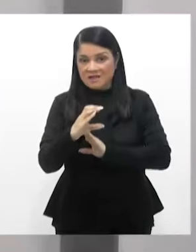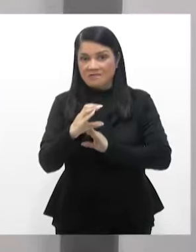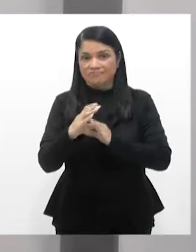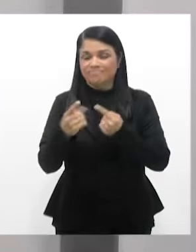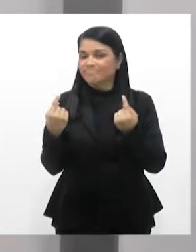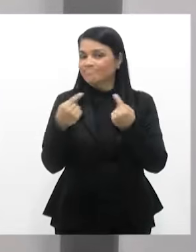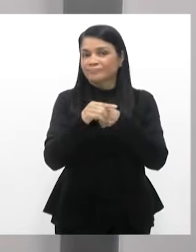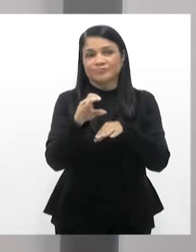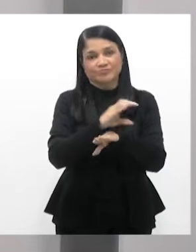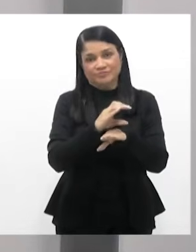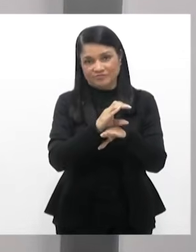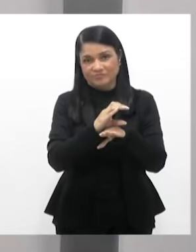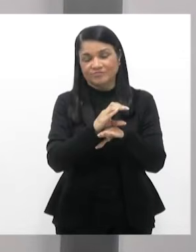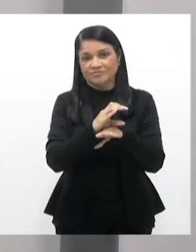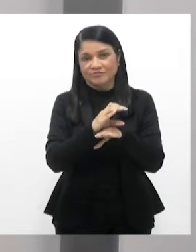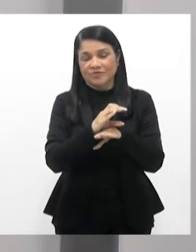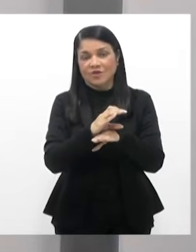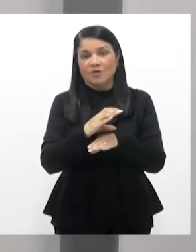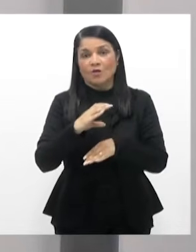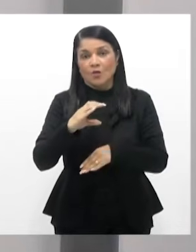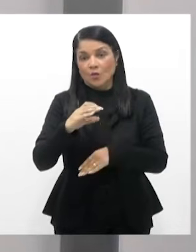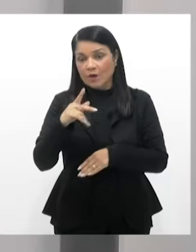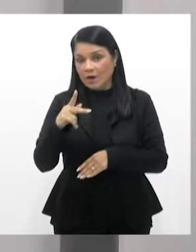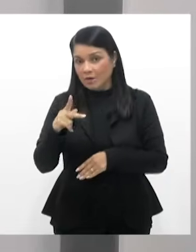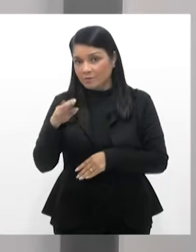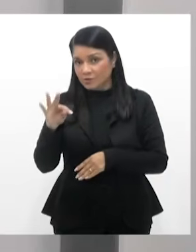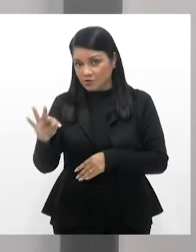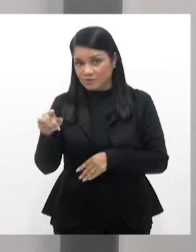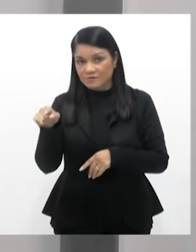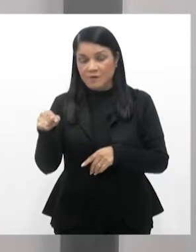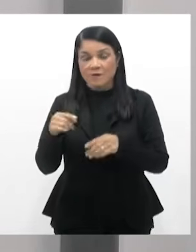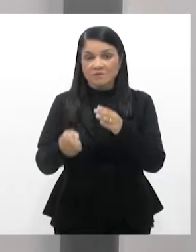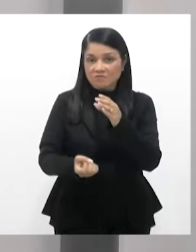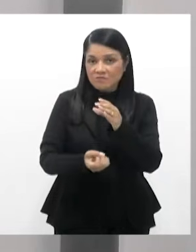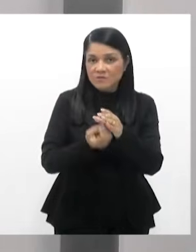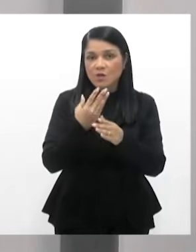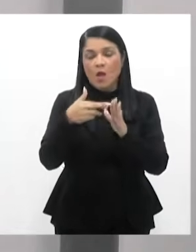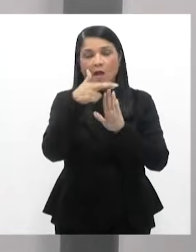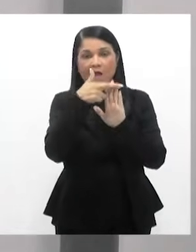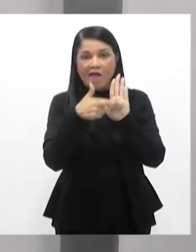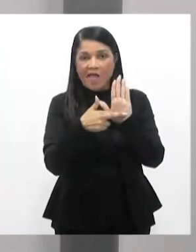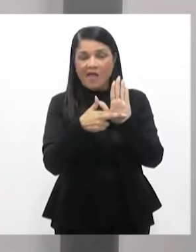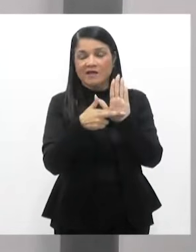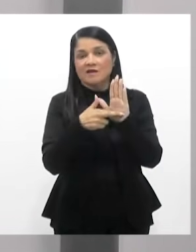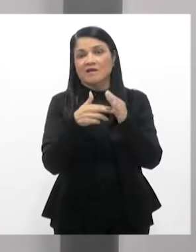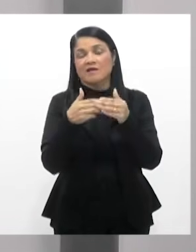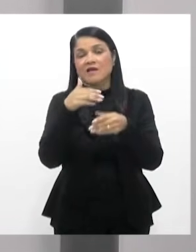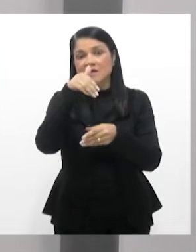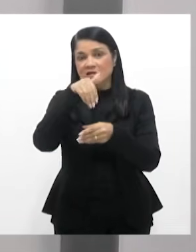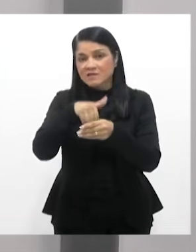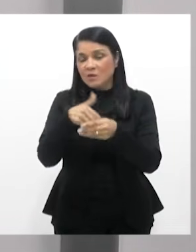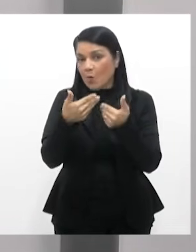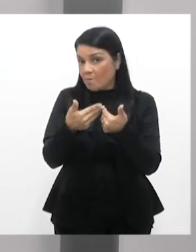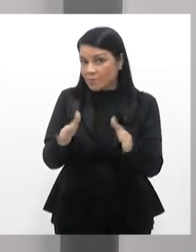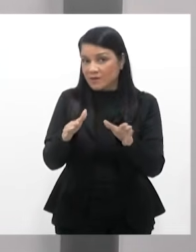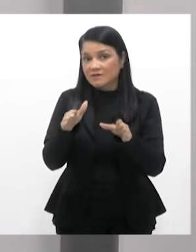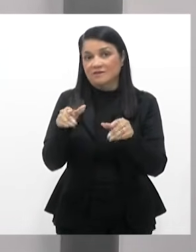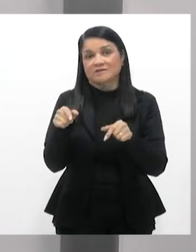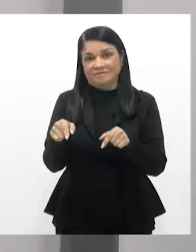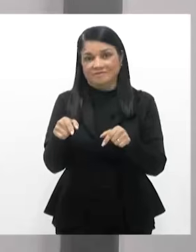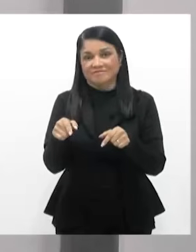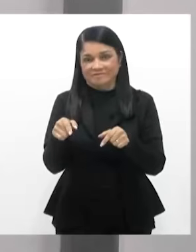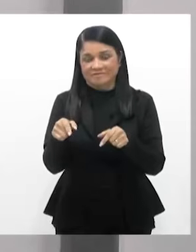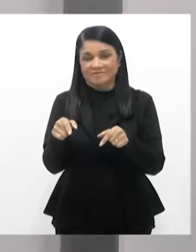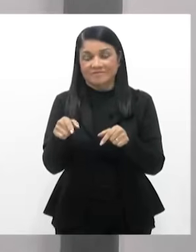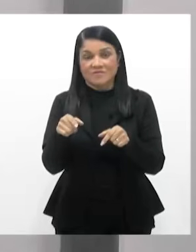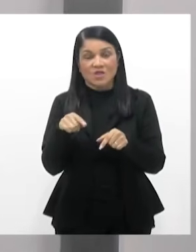porque o próprio caput ele cria um regramento de sufrágio universal aberto, que é a eleição ordinária. Então, a partir